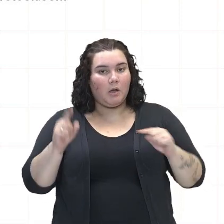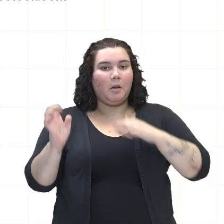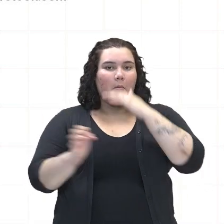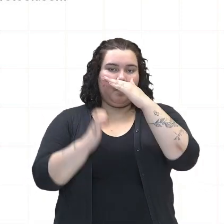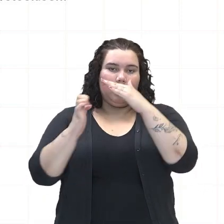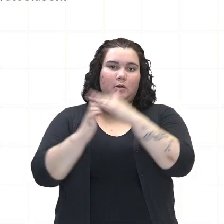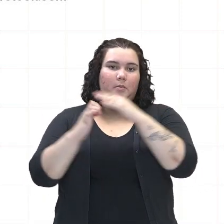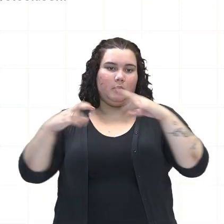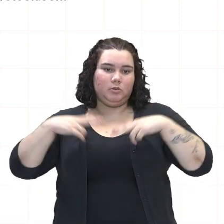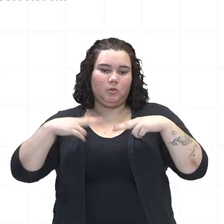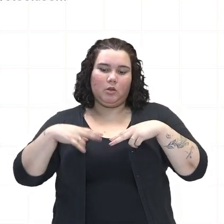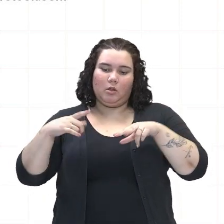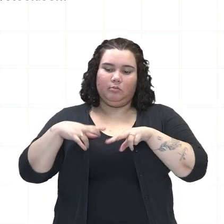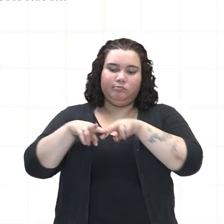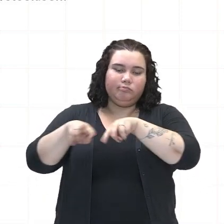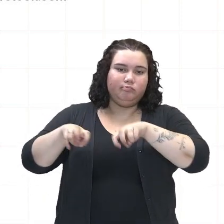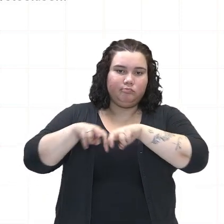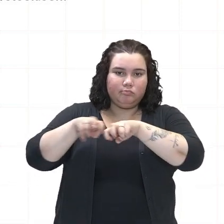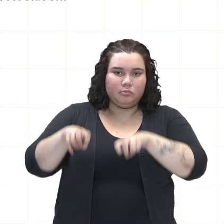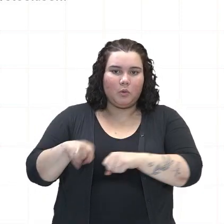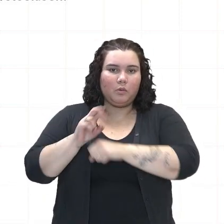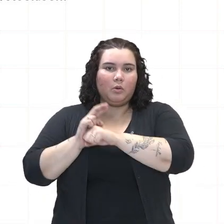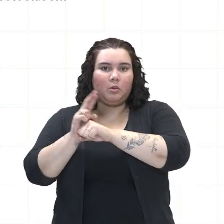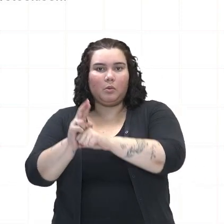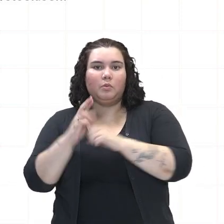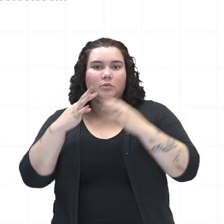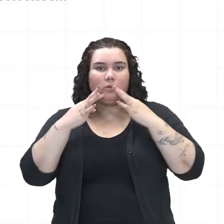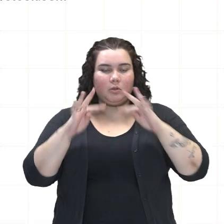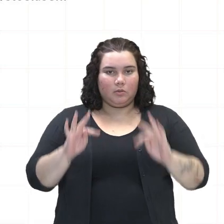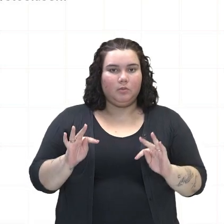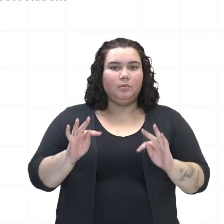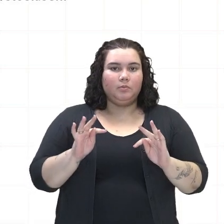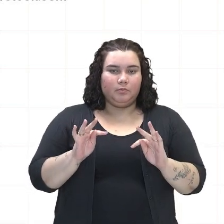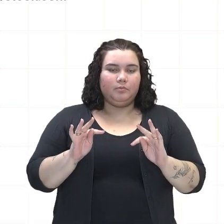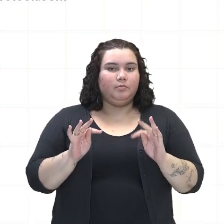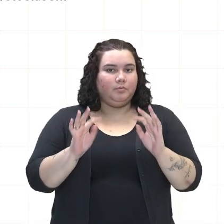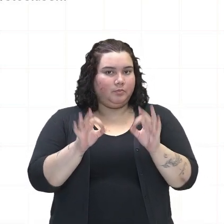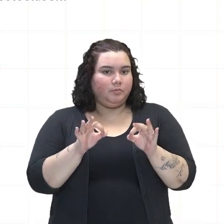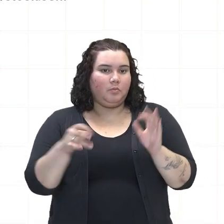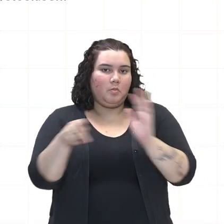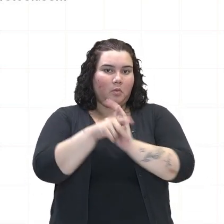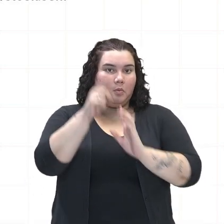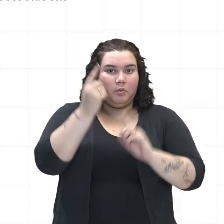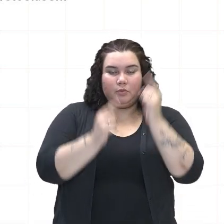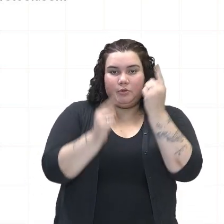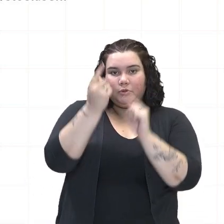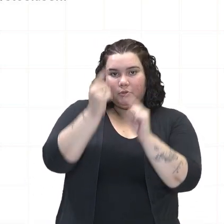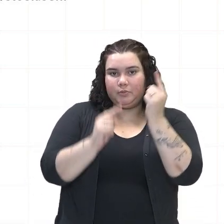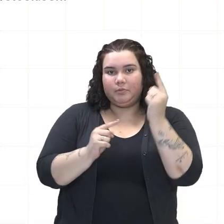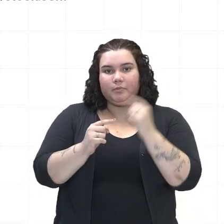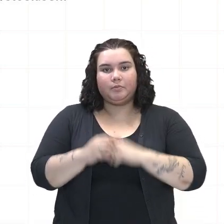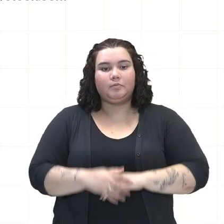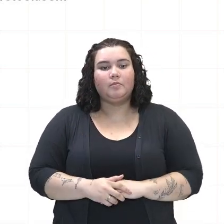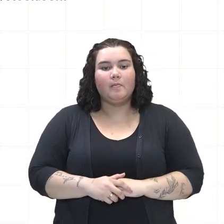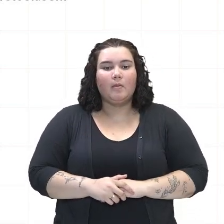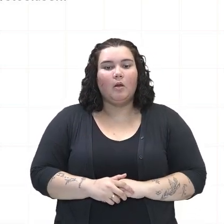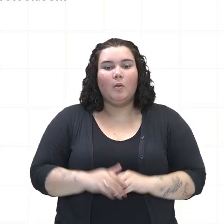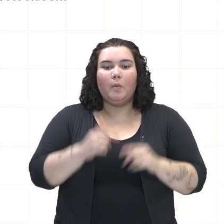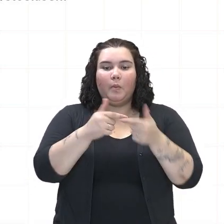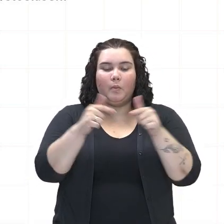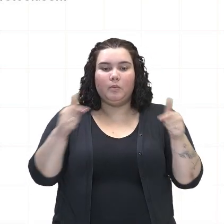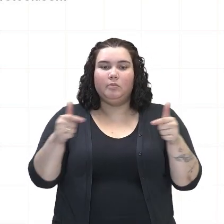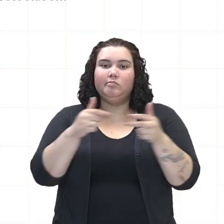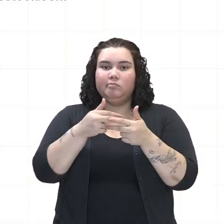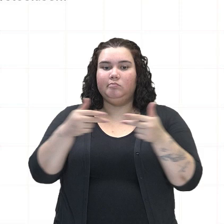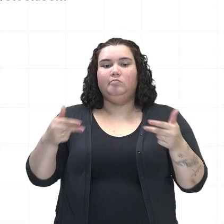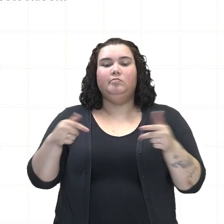que exploram por lá o Chile, os minérios do Chile, né? O cobre e as outras coisas também que